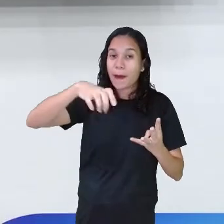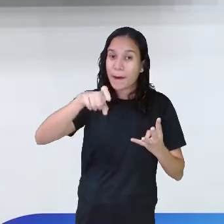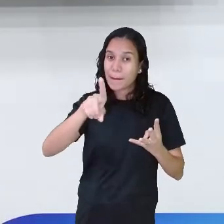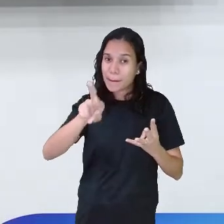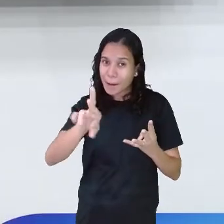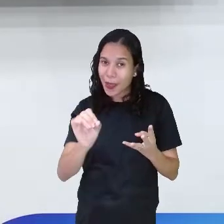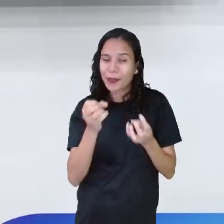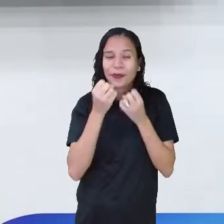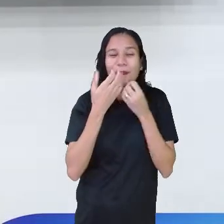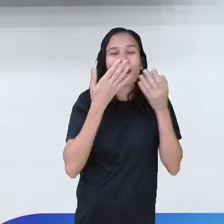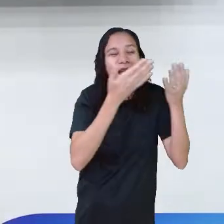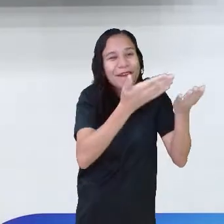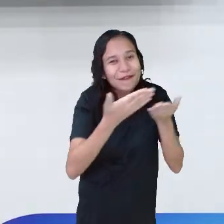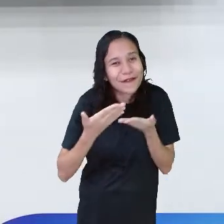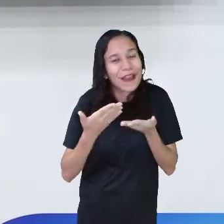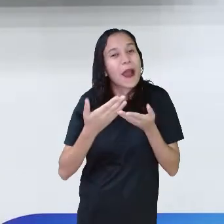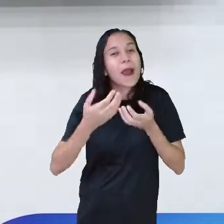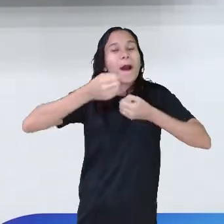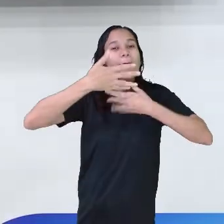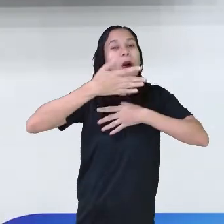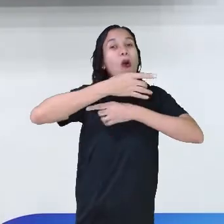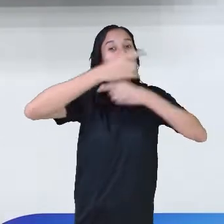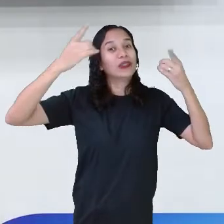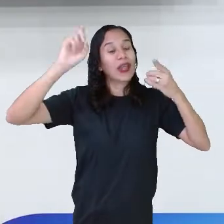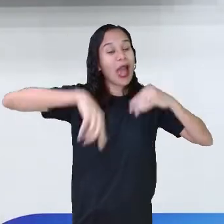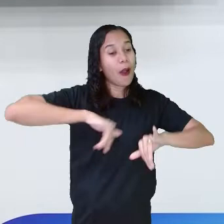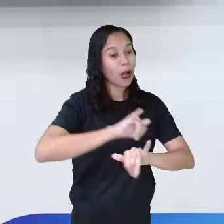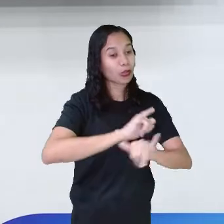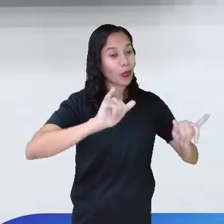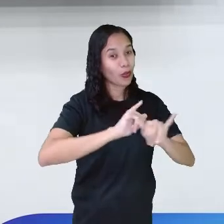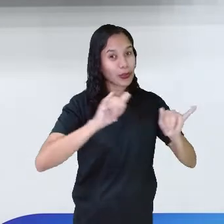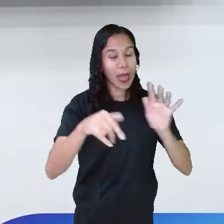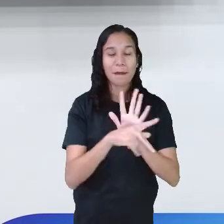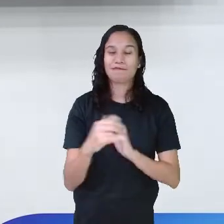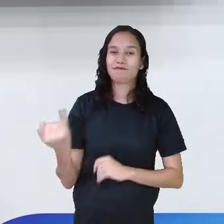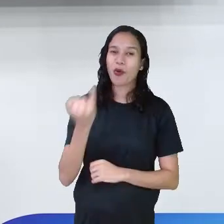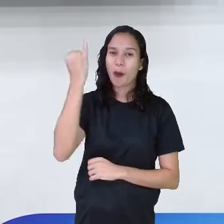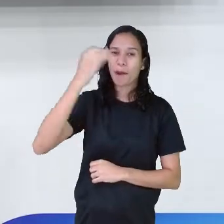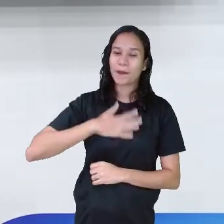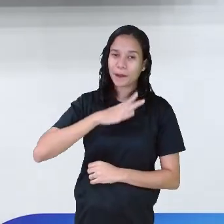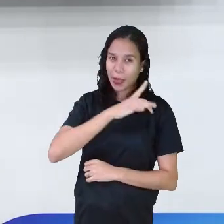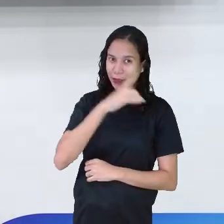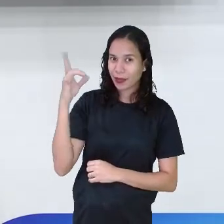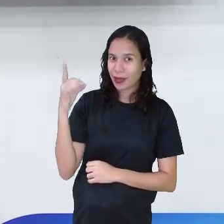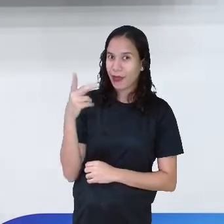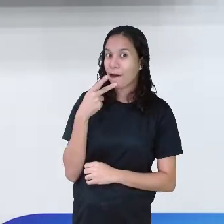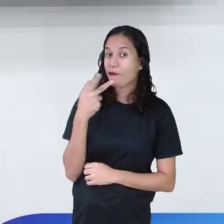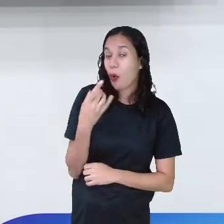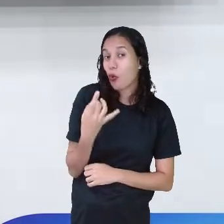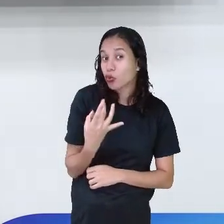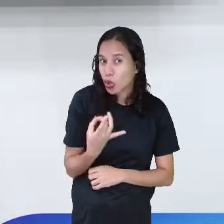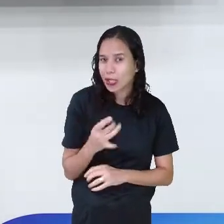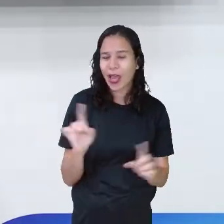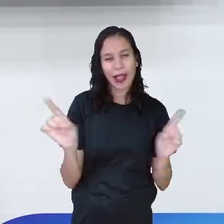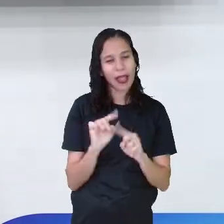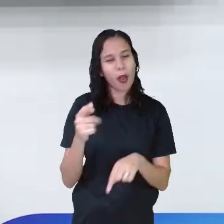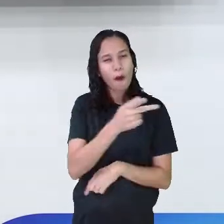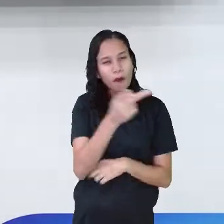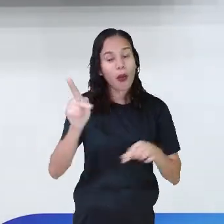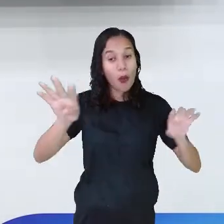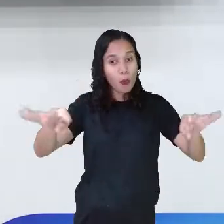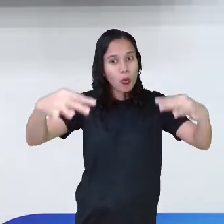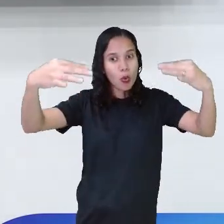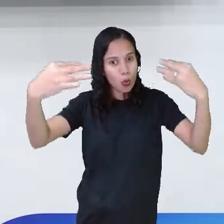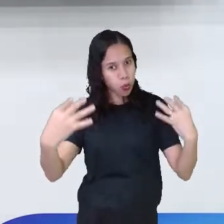E o bom dia de vocês é uma notícia que me faz toda a diferença no meu dia, tá certo? Eu sei que eu não estou falando sozinha, que Exatamente.